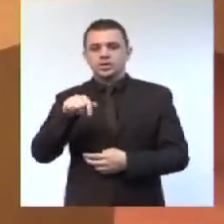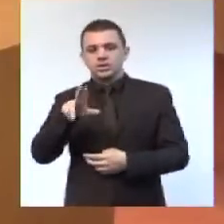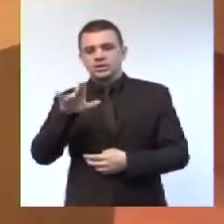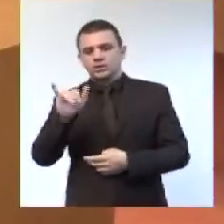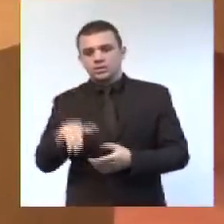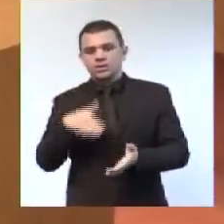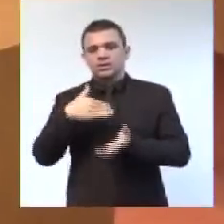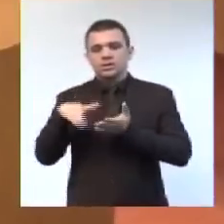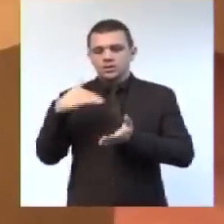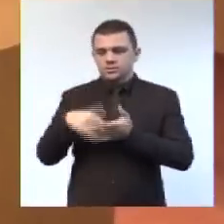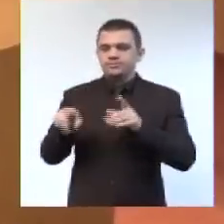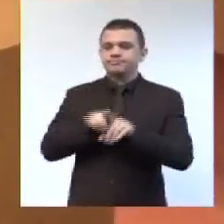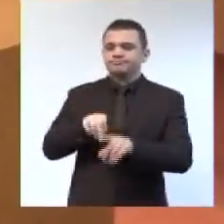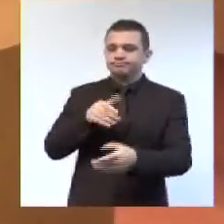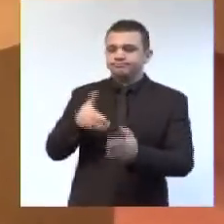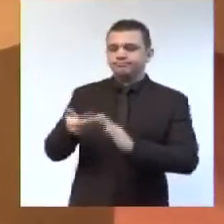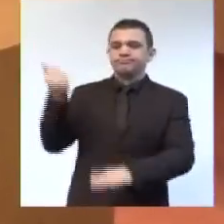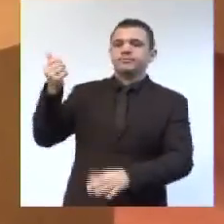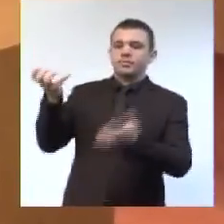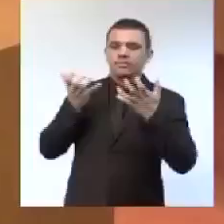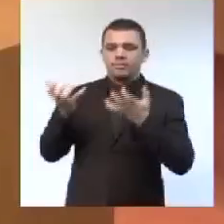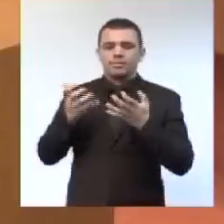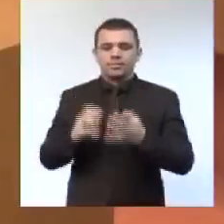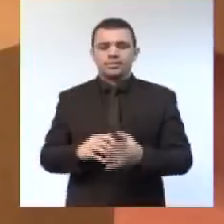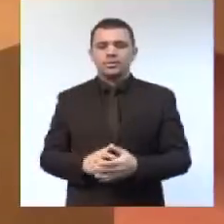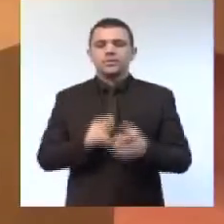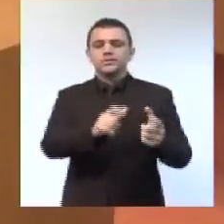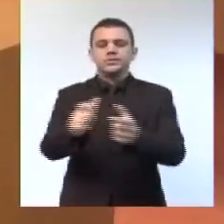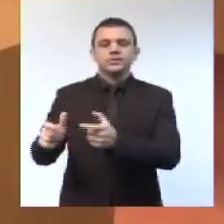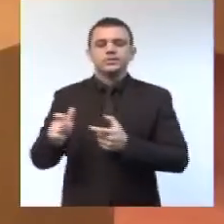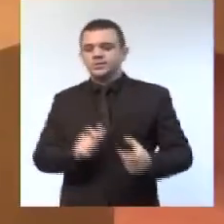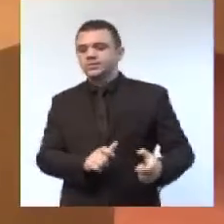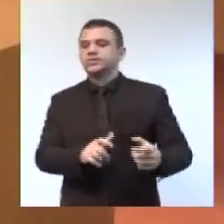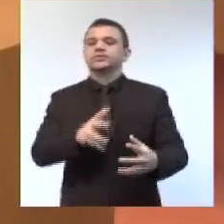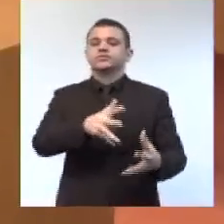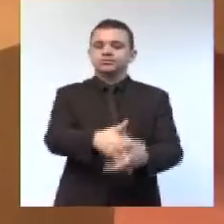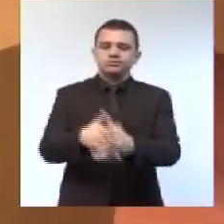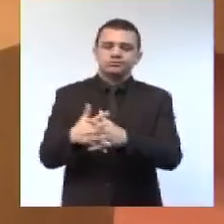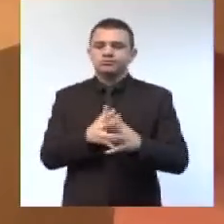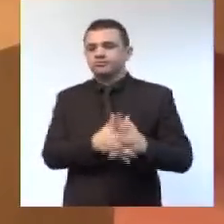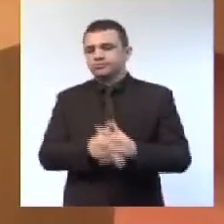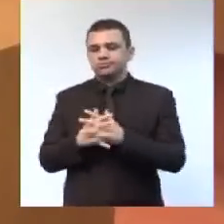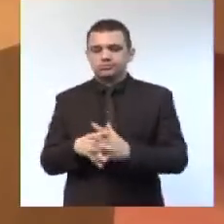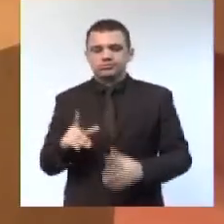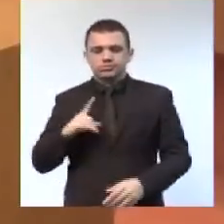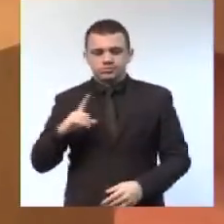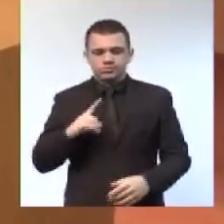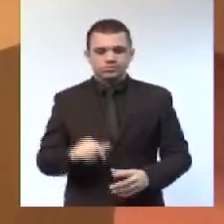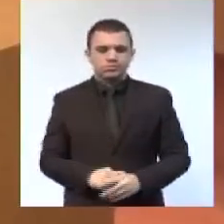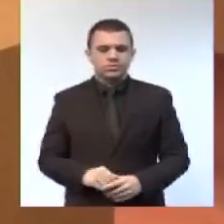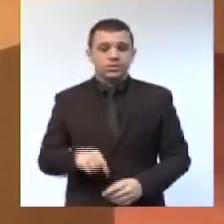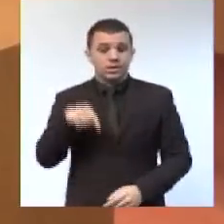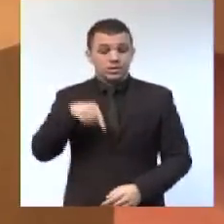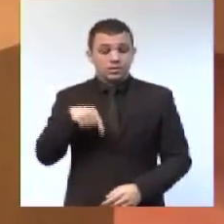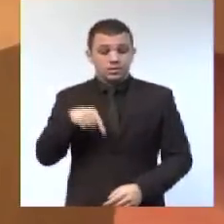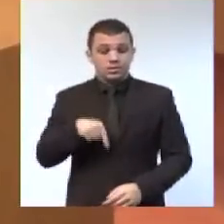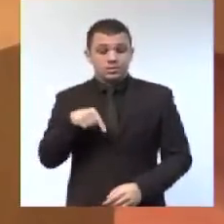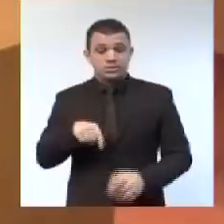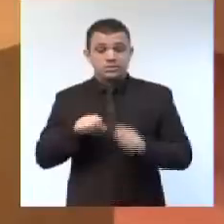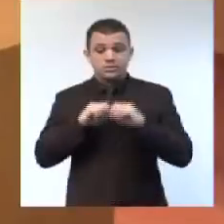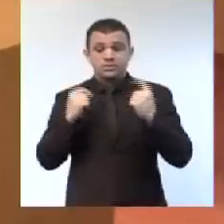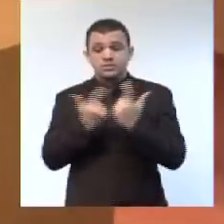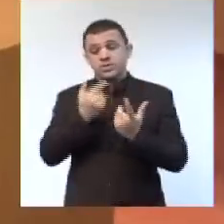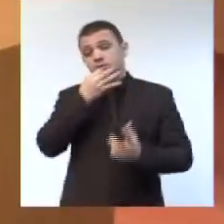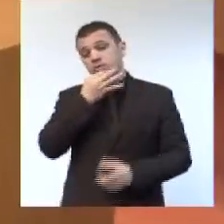desagregando. Aqui nesta casa, deputada, foi, eu acho que na história política do